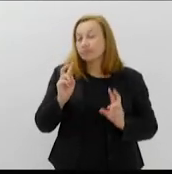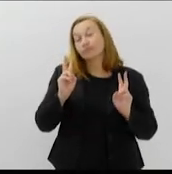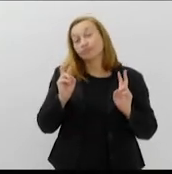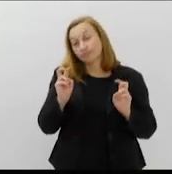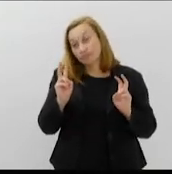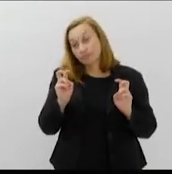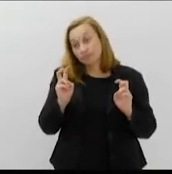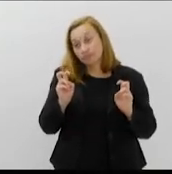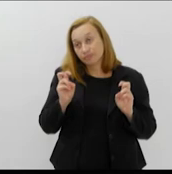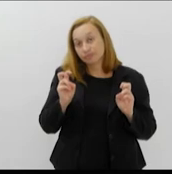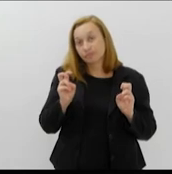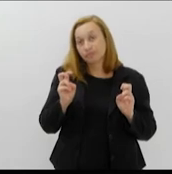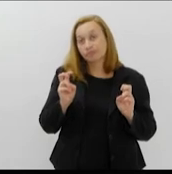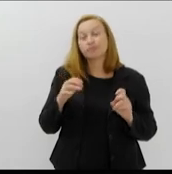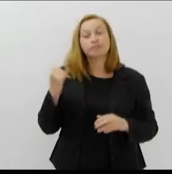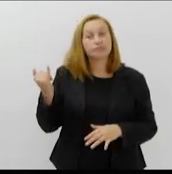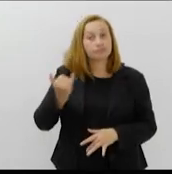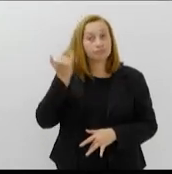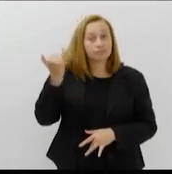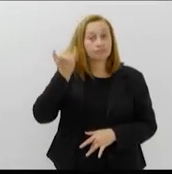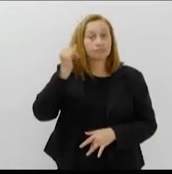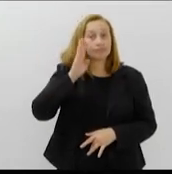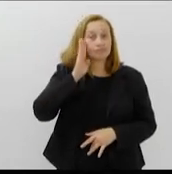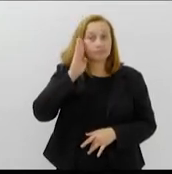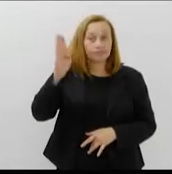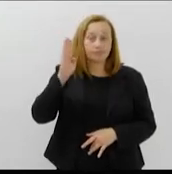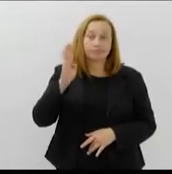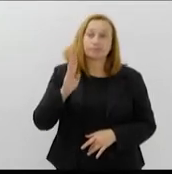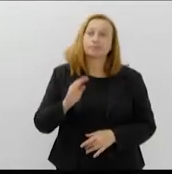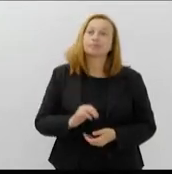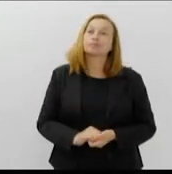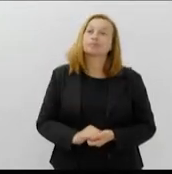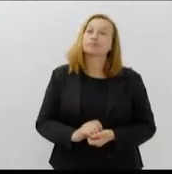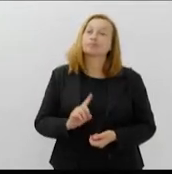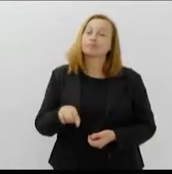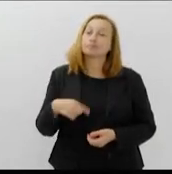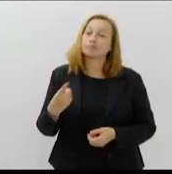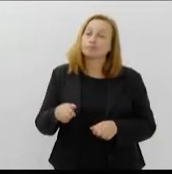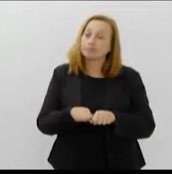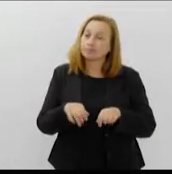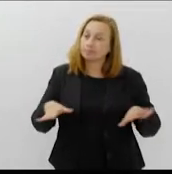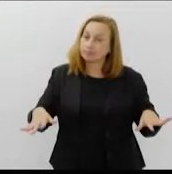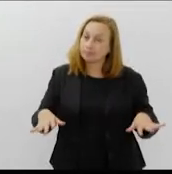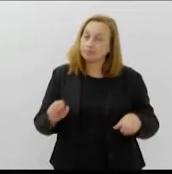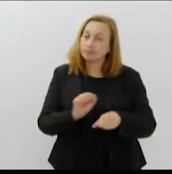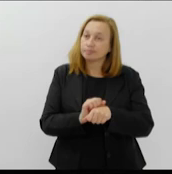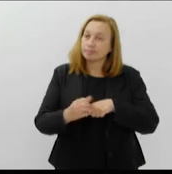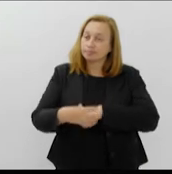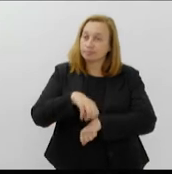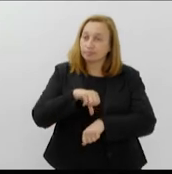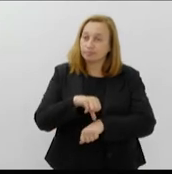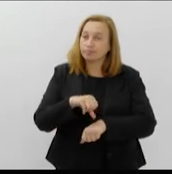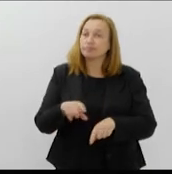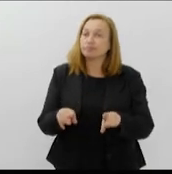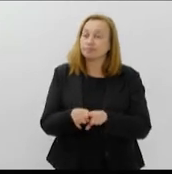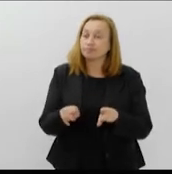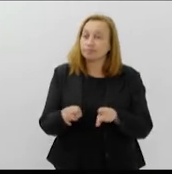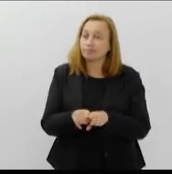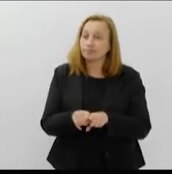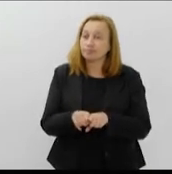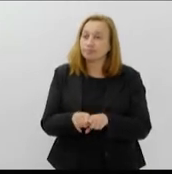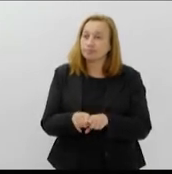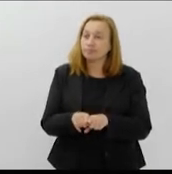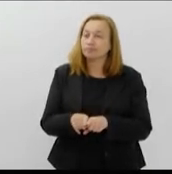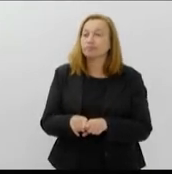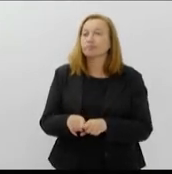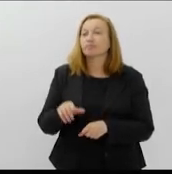de extrema relevância, principalmente após a pandemia do coronavírus, e também dos agentes